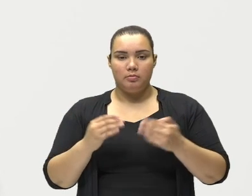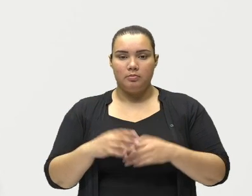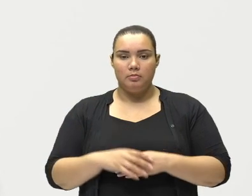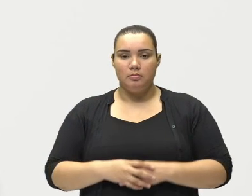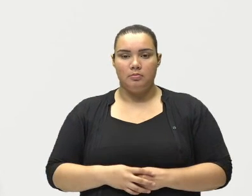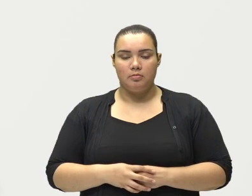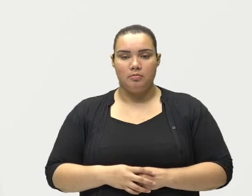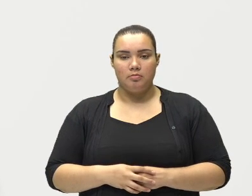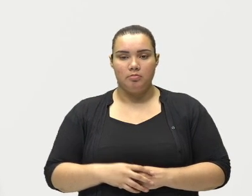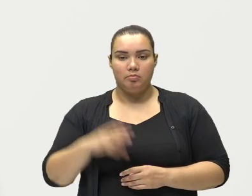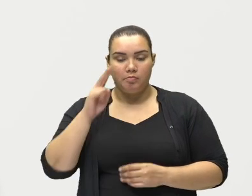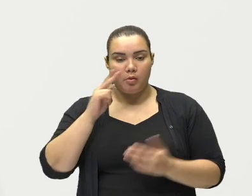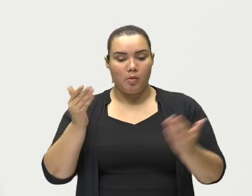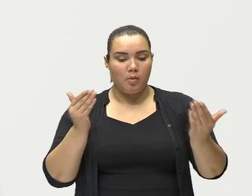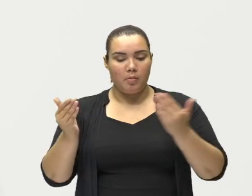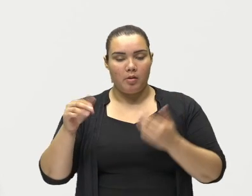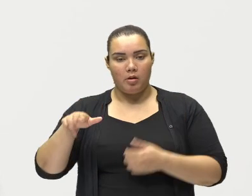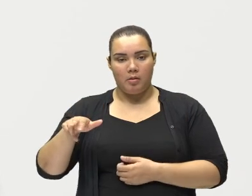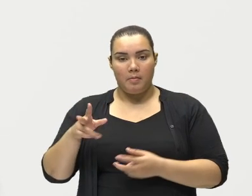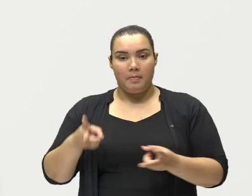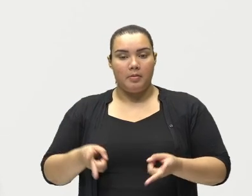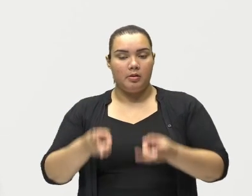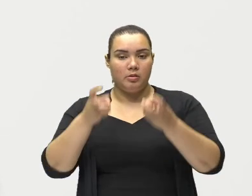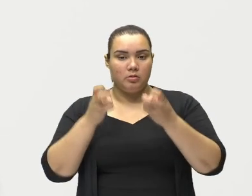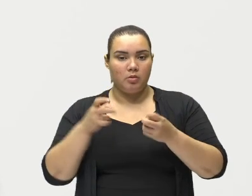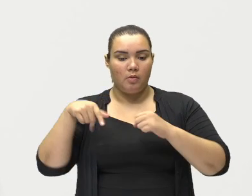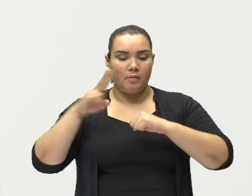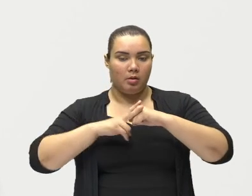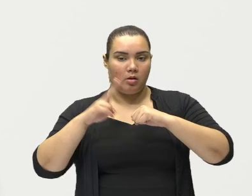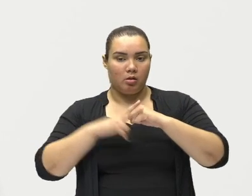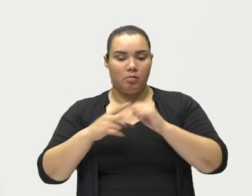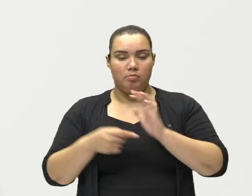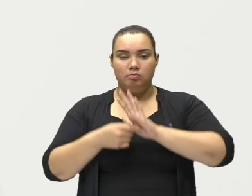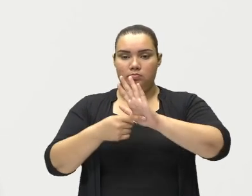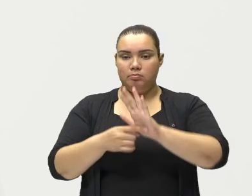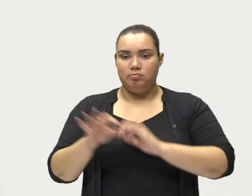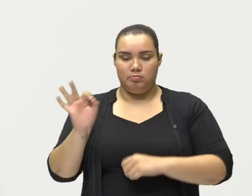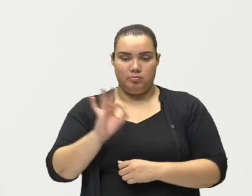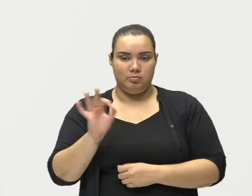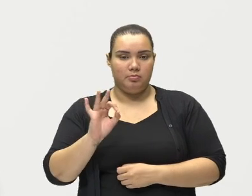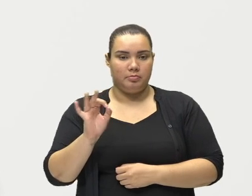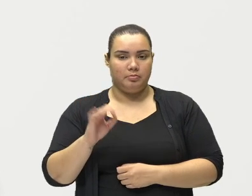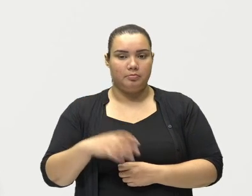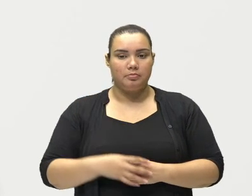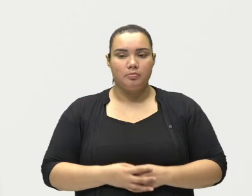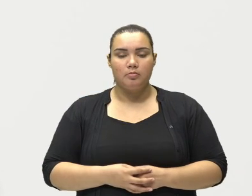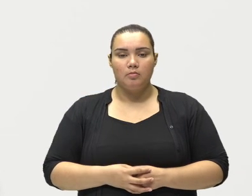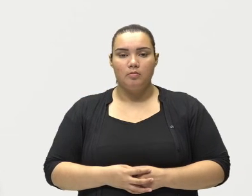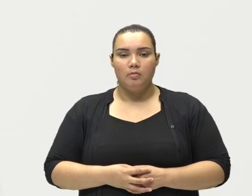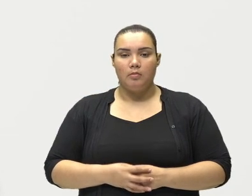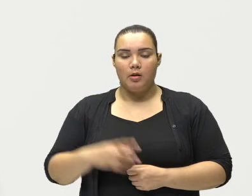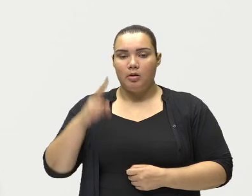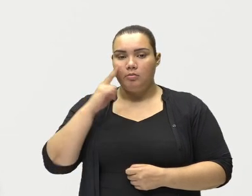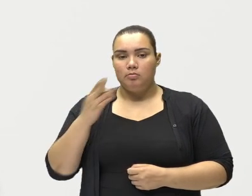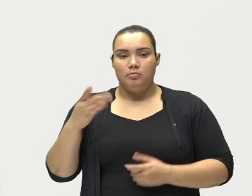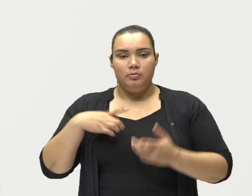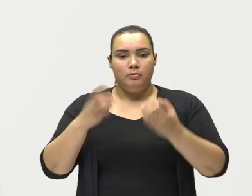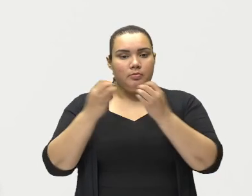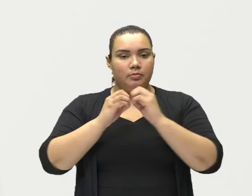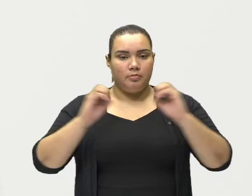né? Comparando com seu irmão. E notem que o verbo não aparece. Tanto quanto seu irmão